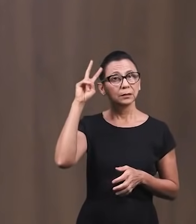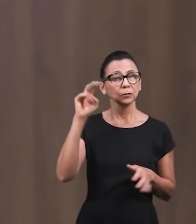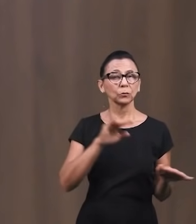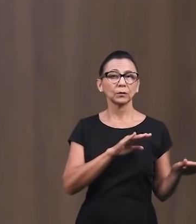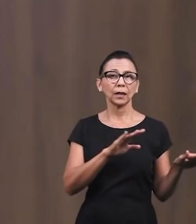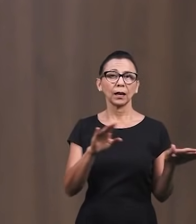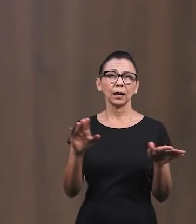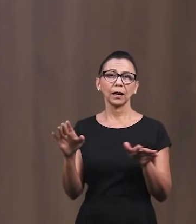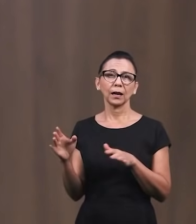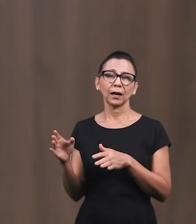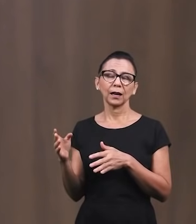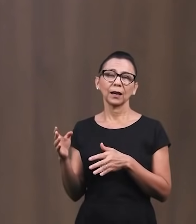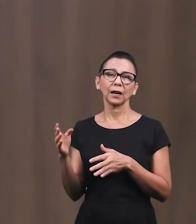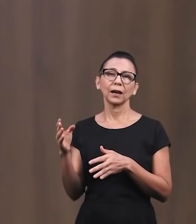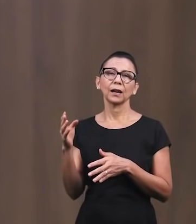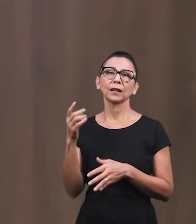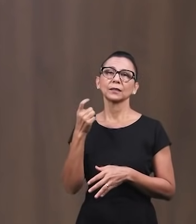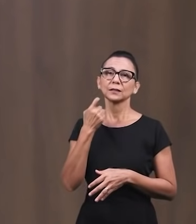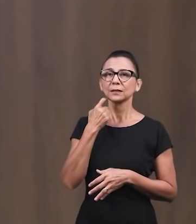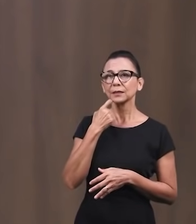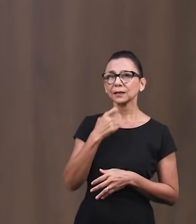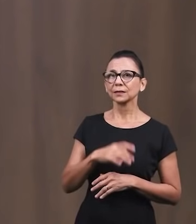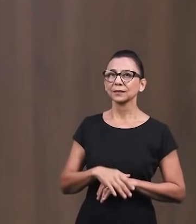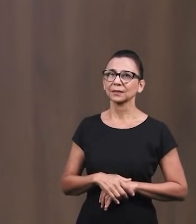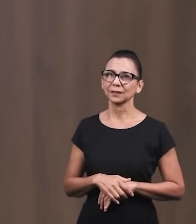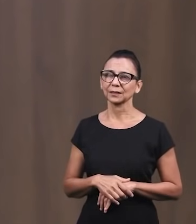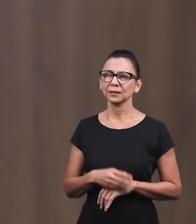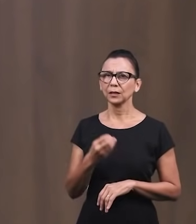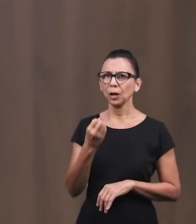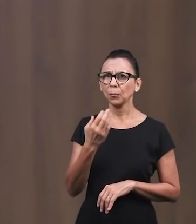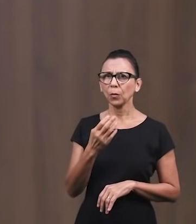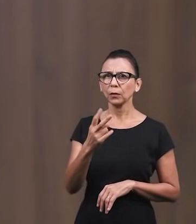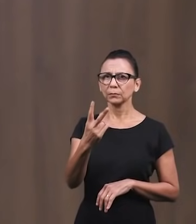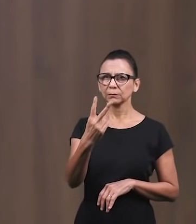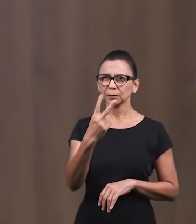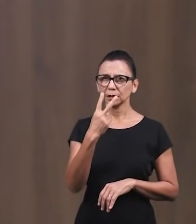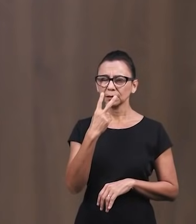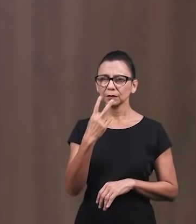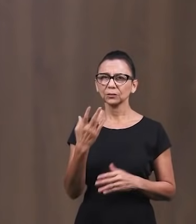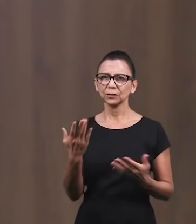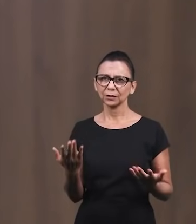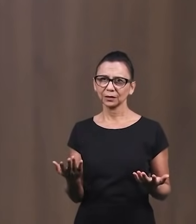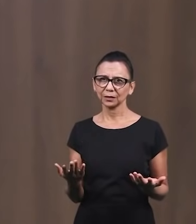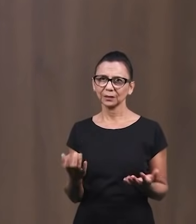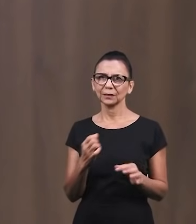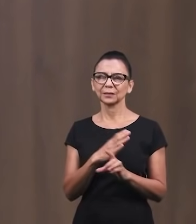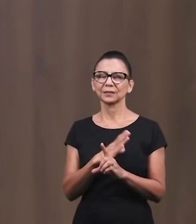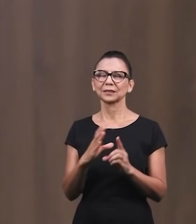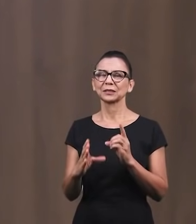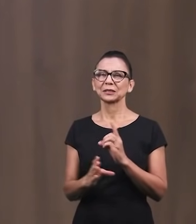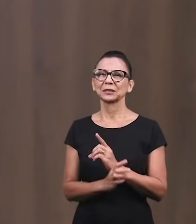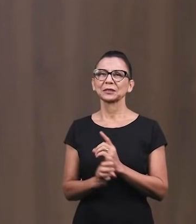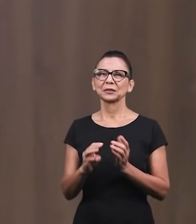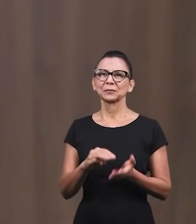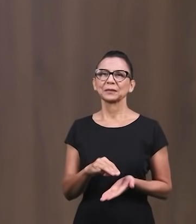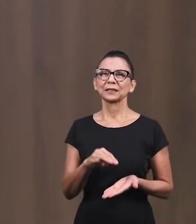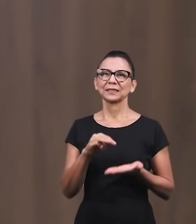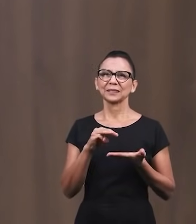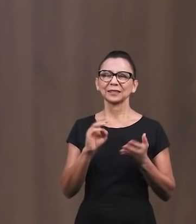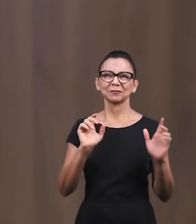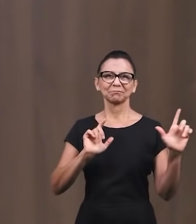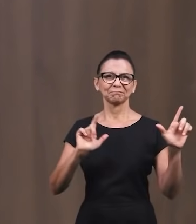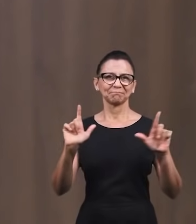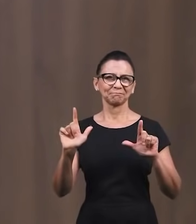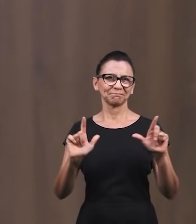alegria contar com a sua audiência. Para nós é uma honra ter a sua participação no culto aqui da Igreja Cristã Maranata